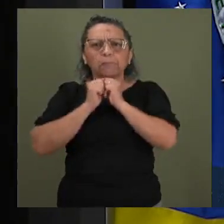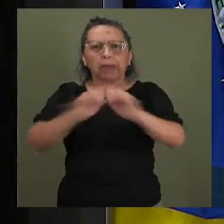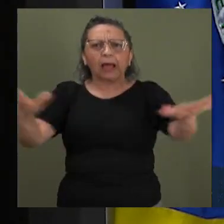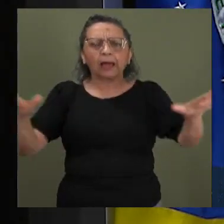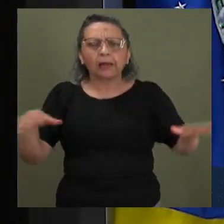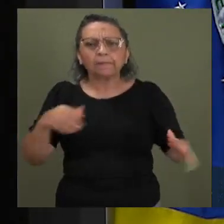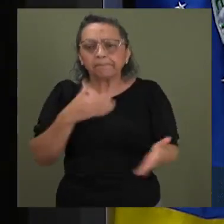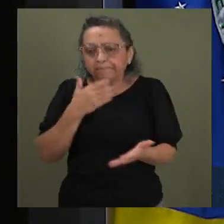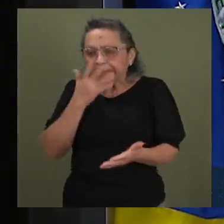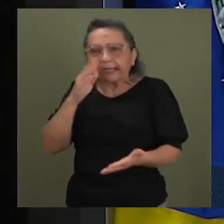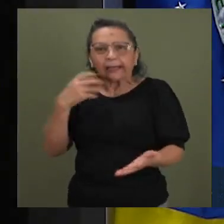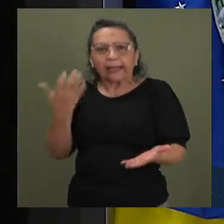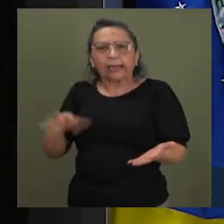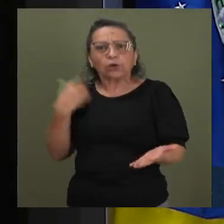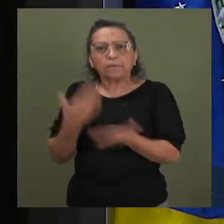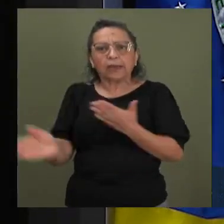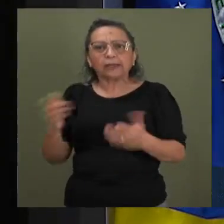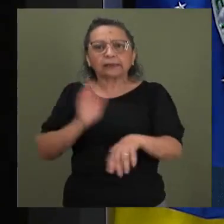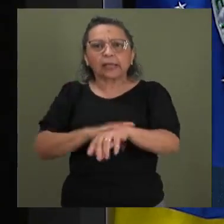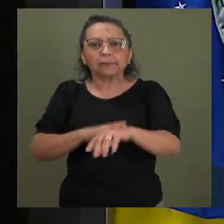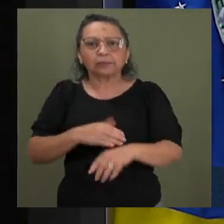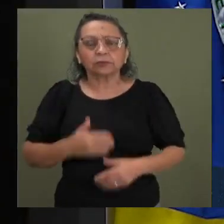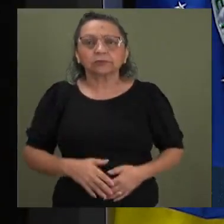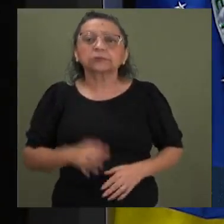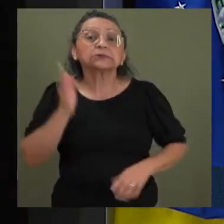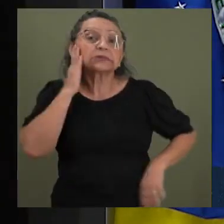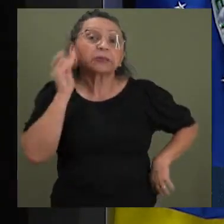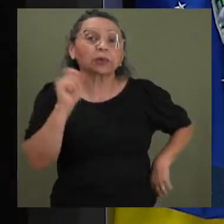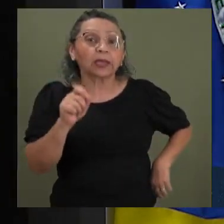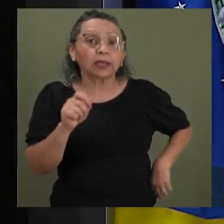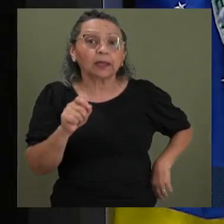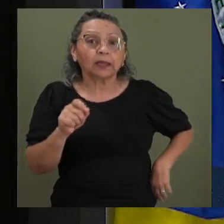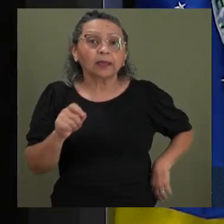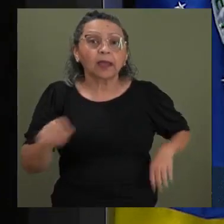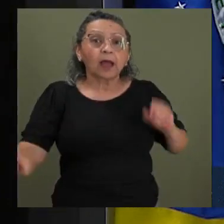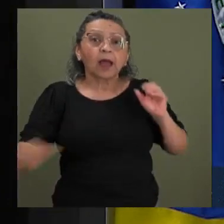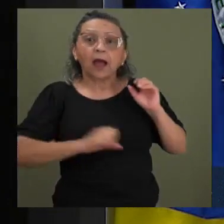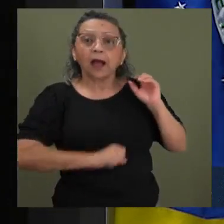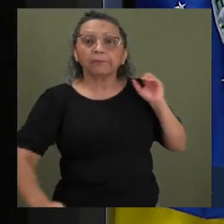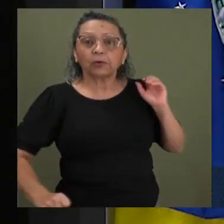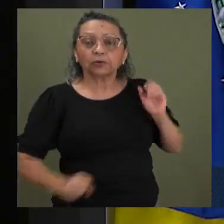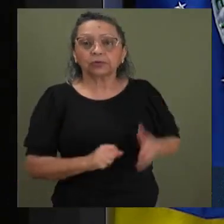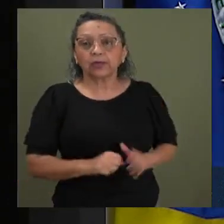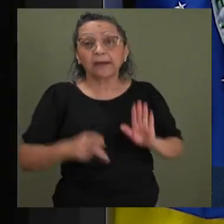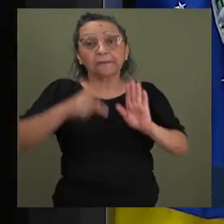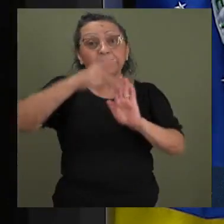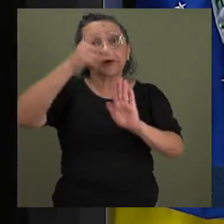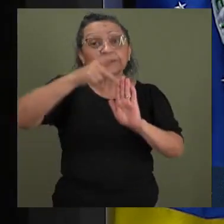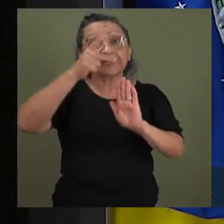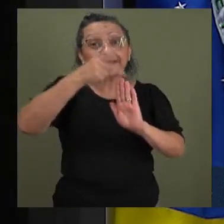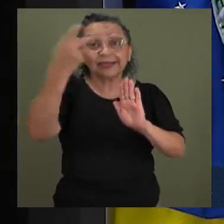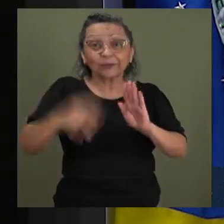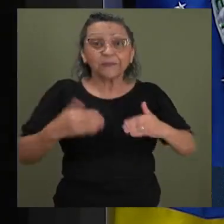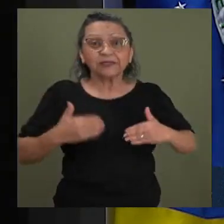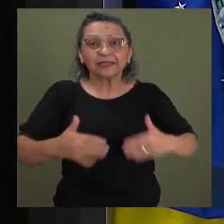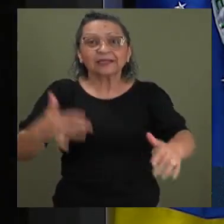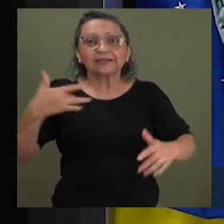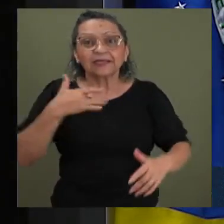desperdiçar nossas energias. Sabe o que foi? O aborto. A portaria lá do Ministério da